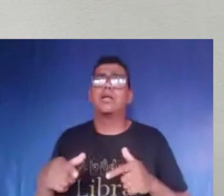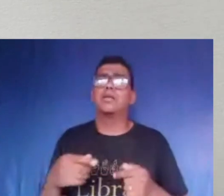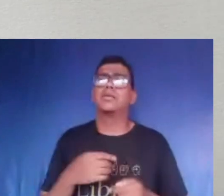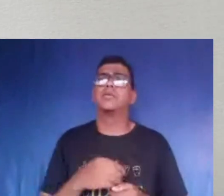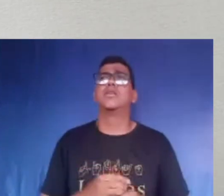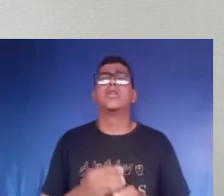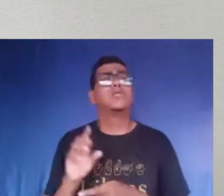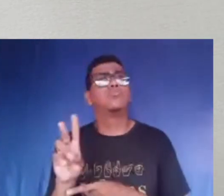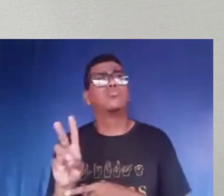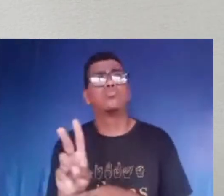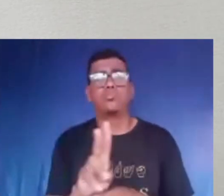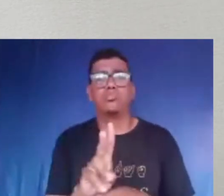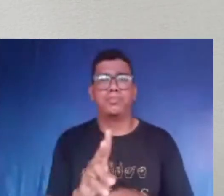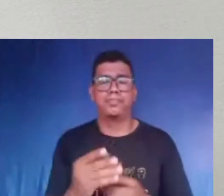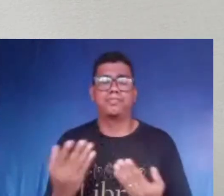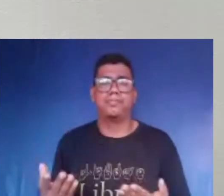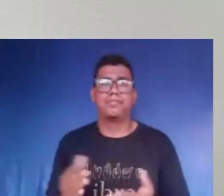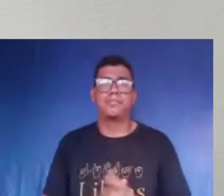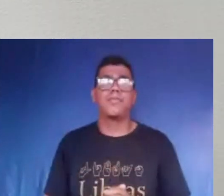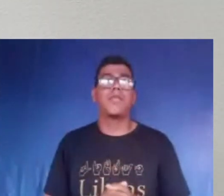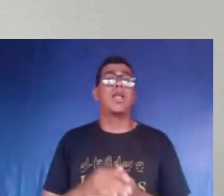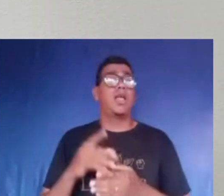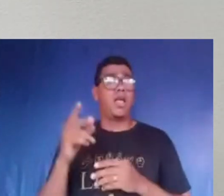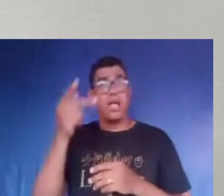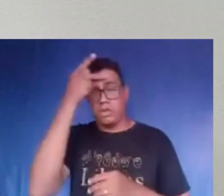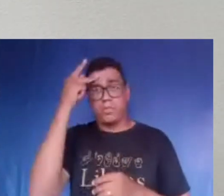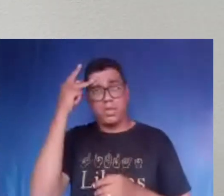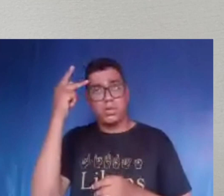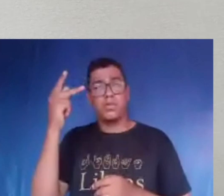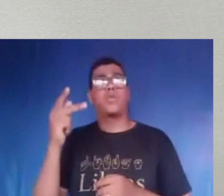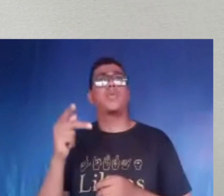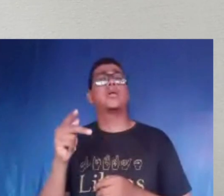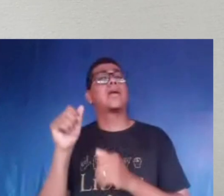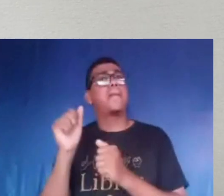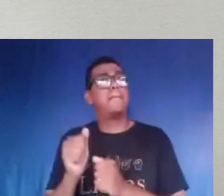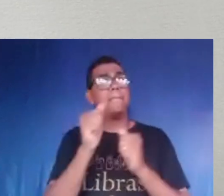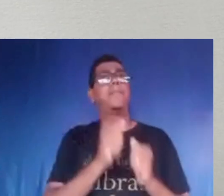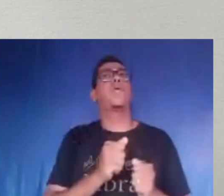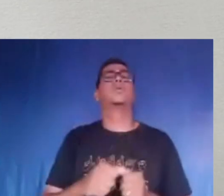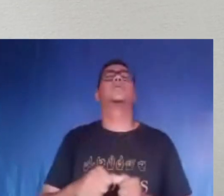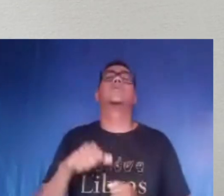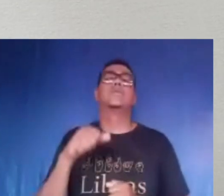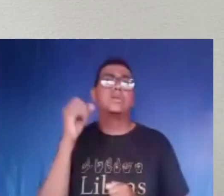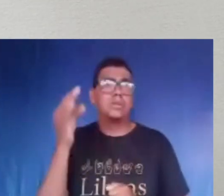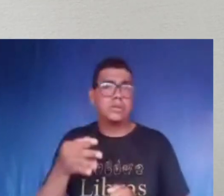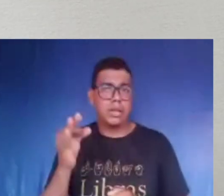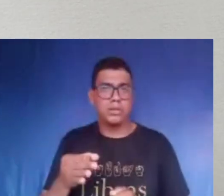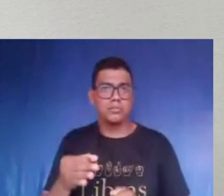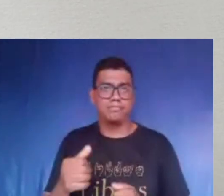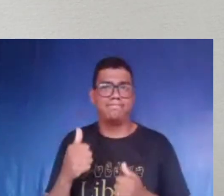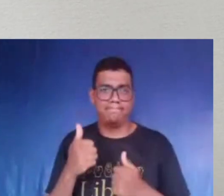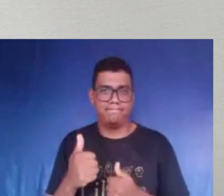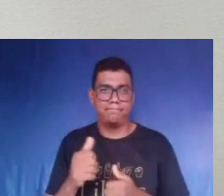estava em momentos ali de pregação e os discípulos diziam que a multidão estava com fome e Jesus ali fez verdadeiros milagres. Fez